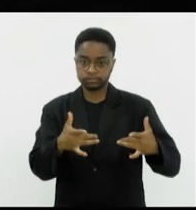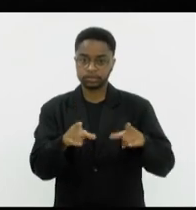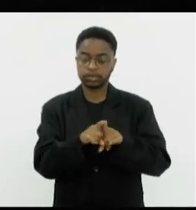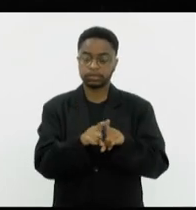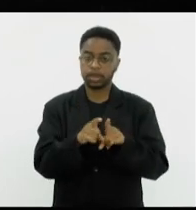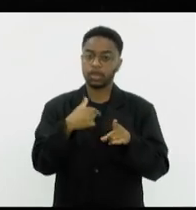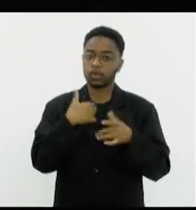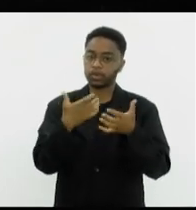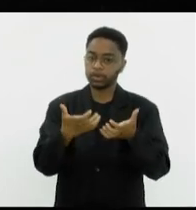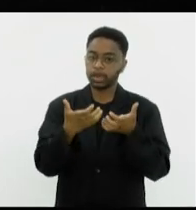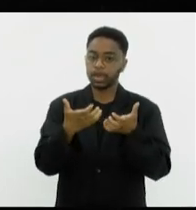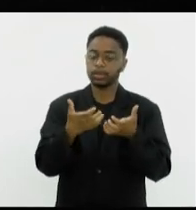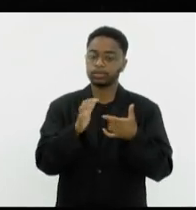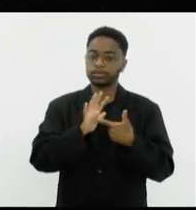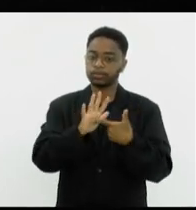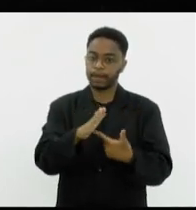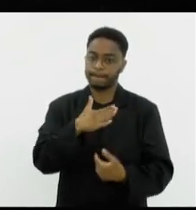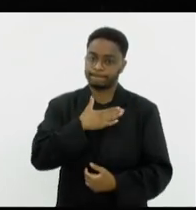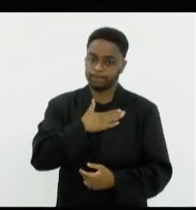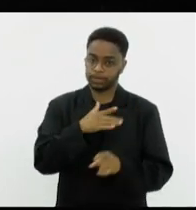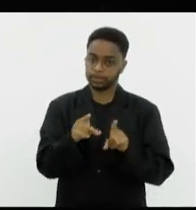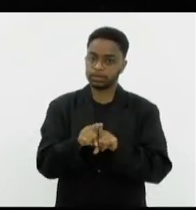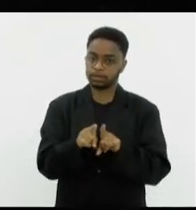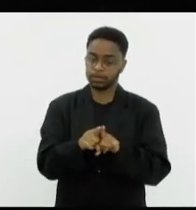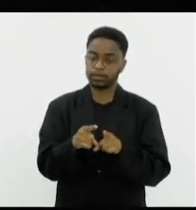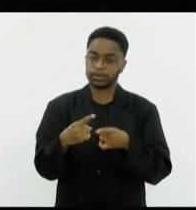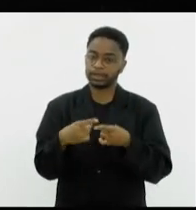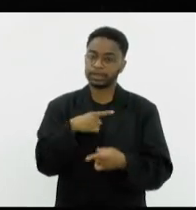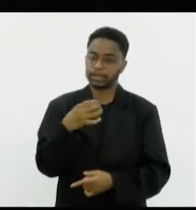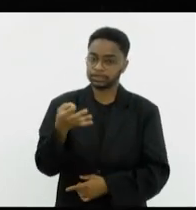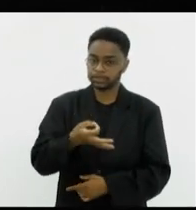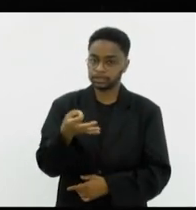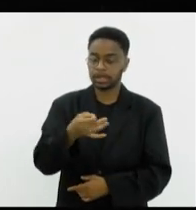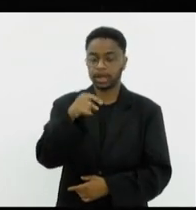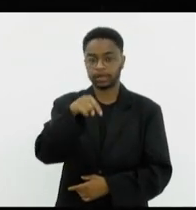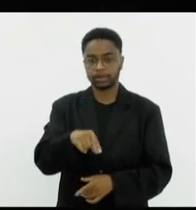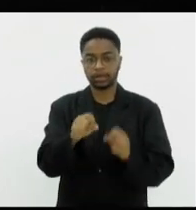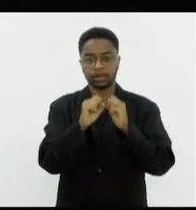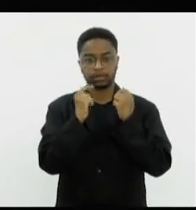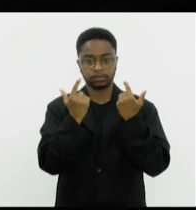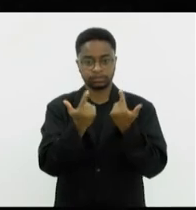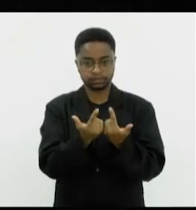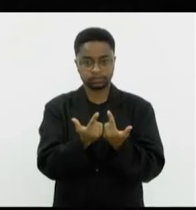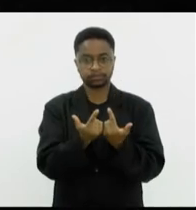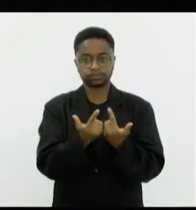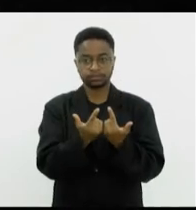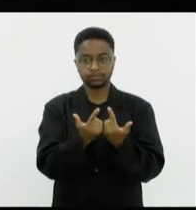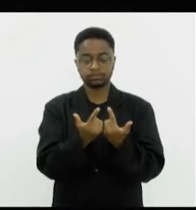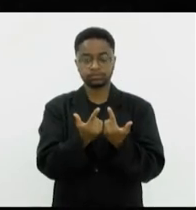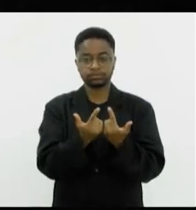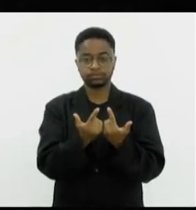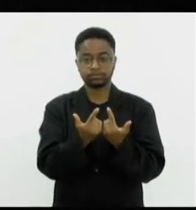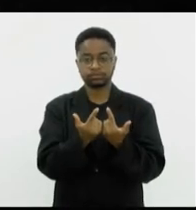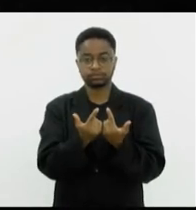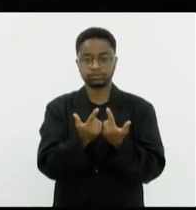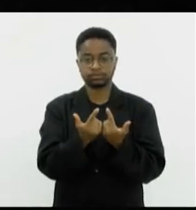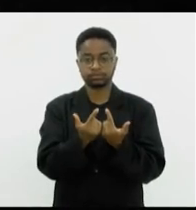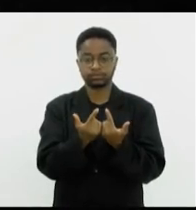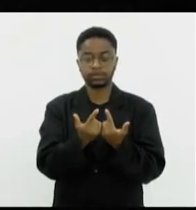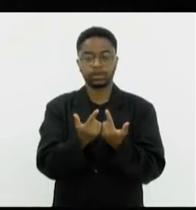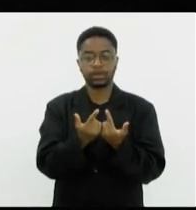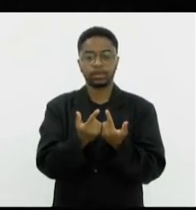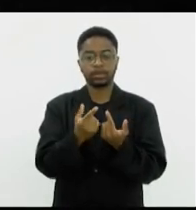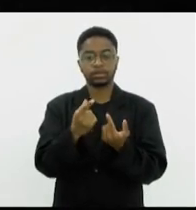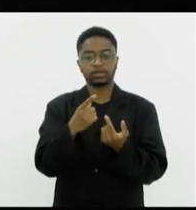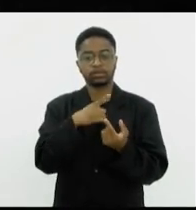quero prestar a minha. Certamente, o conjunto da Casa da Assembleia Legislativa do Estado do Rio de Janeiro, cerrando